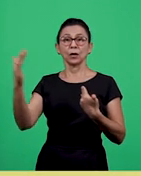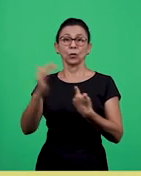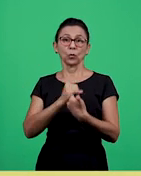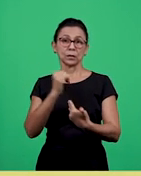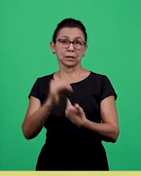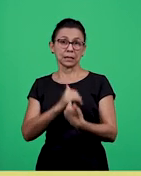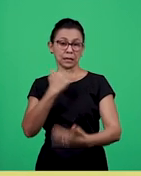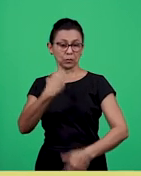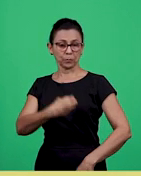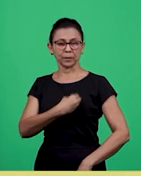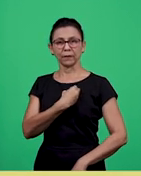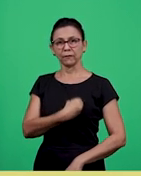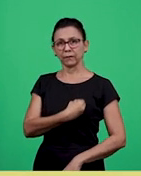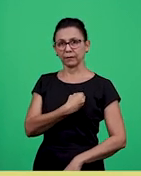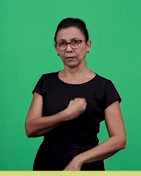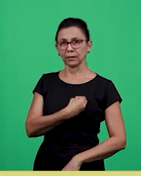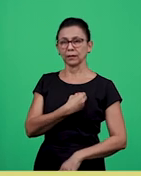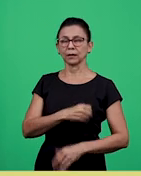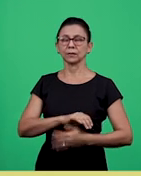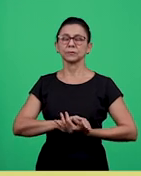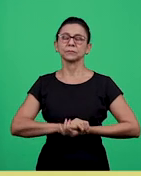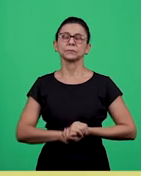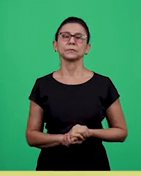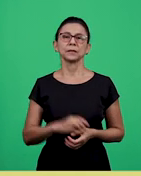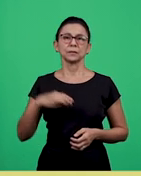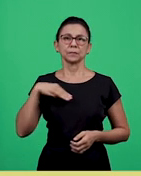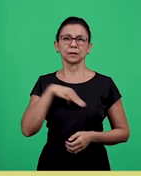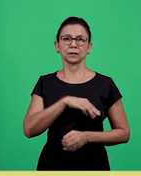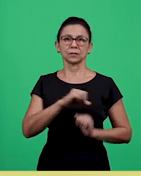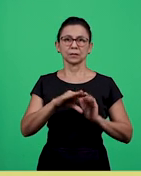lendo o texto que está escrito em Mateus